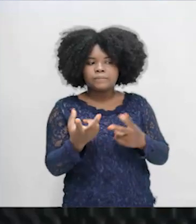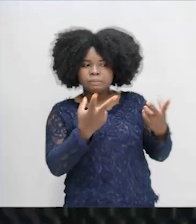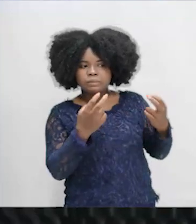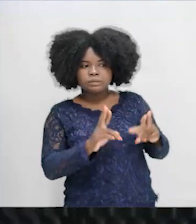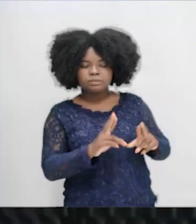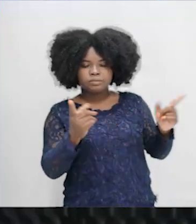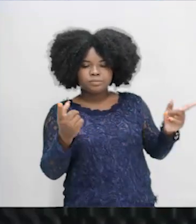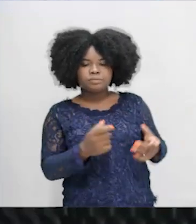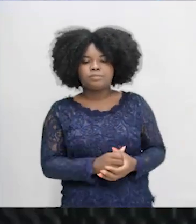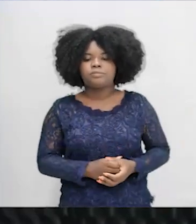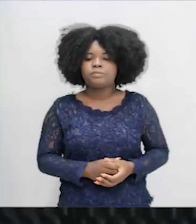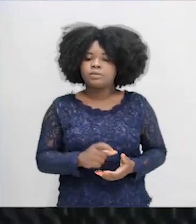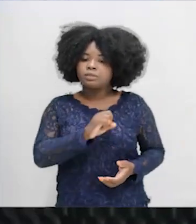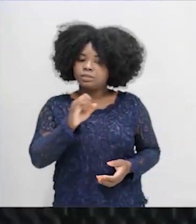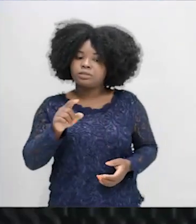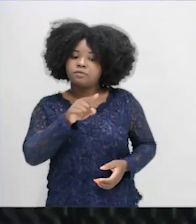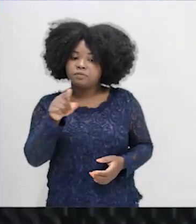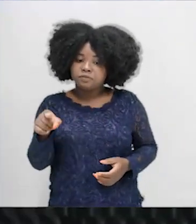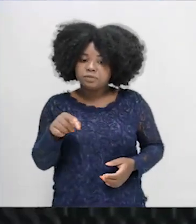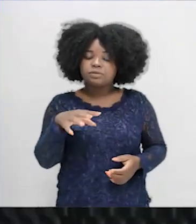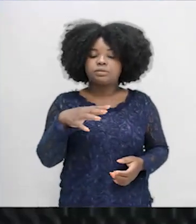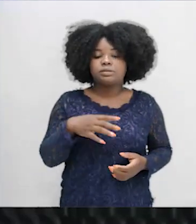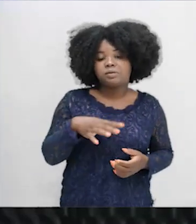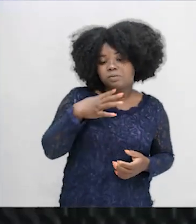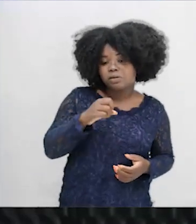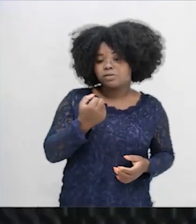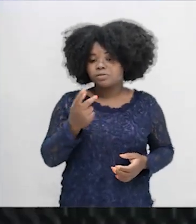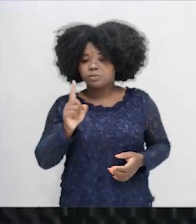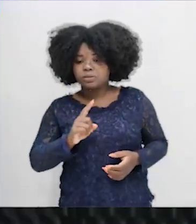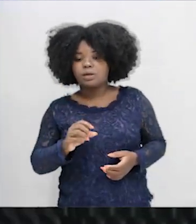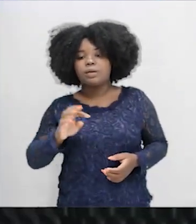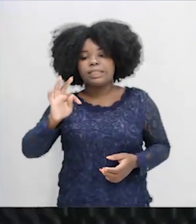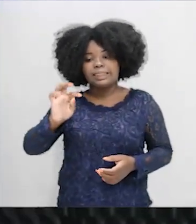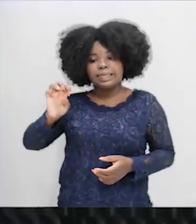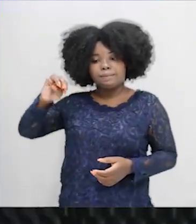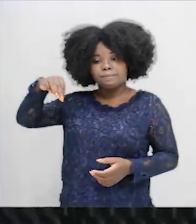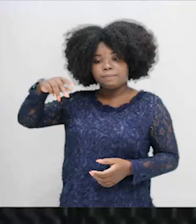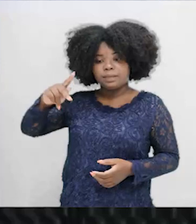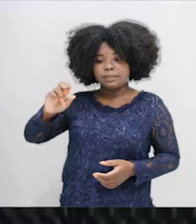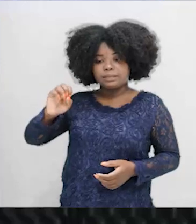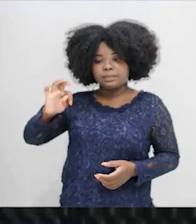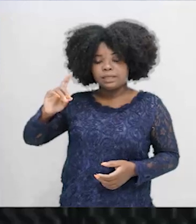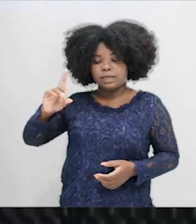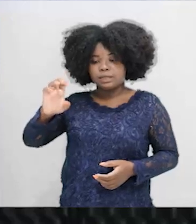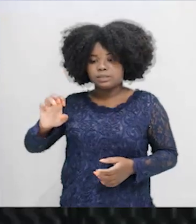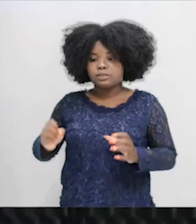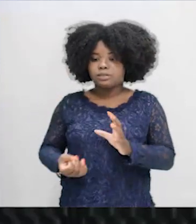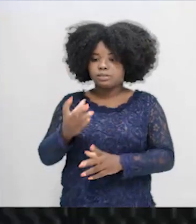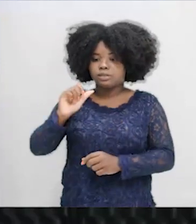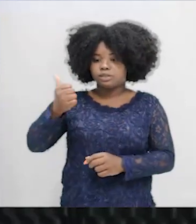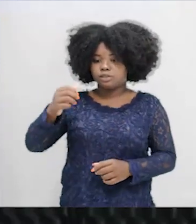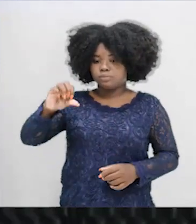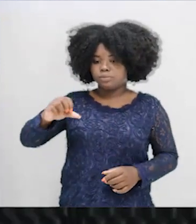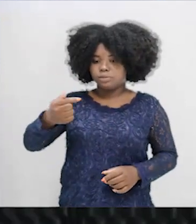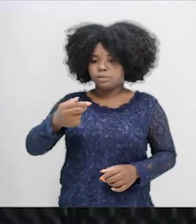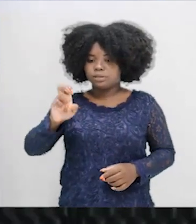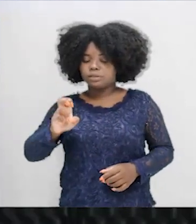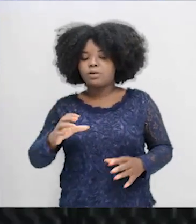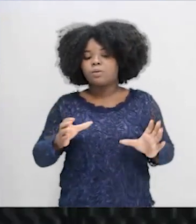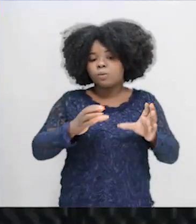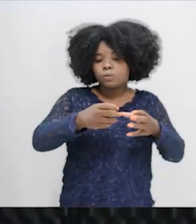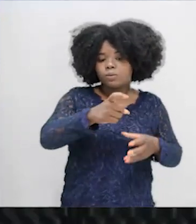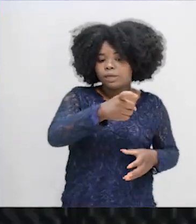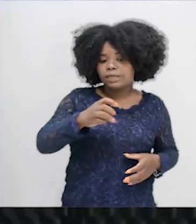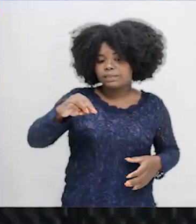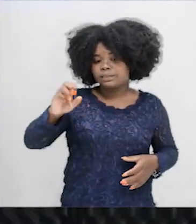de vocês conheça, talvez não conheça. Essa seria a figura da Tempestade, e ela surge em 1975 com a reformulação de um grupo chamado X-Men. Em um